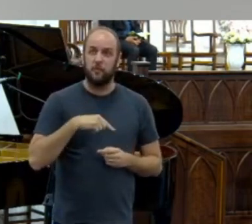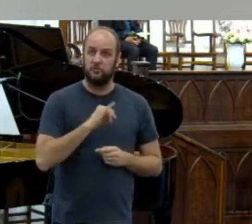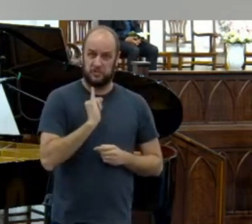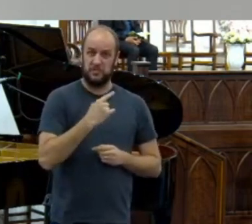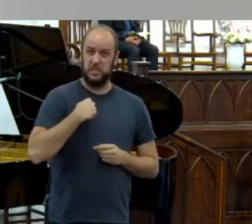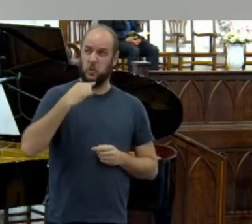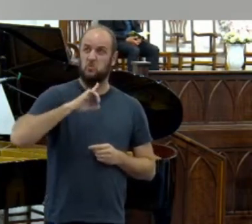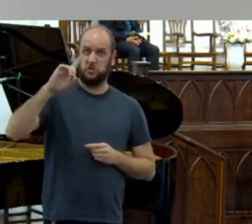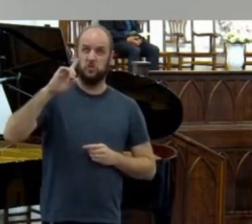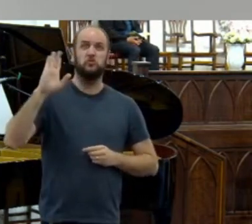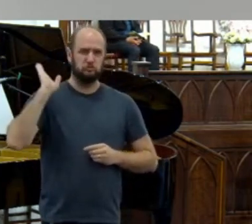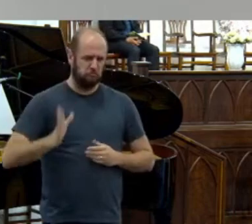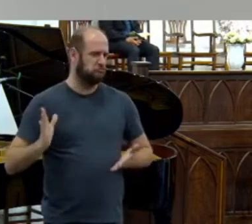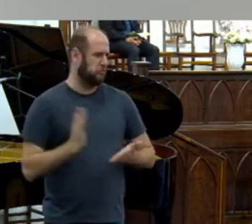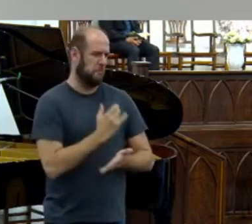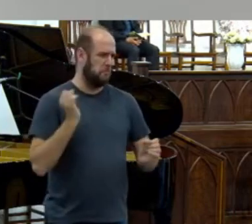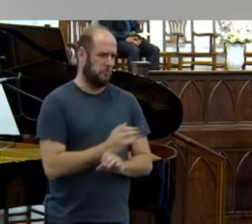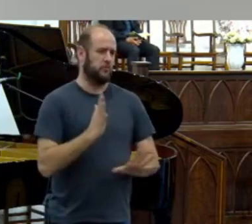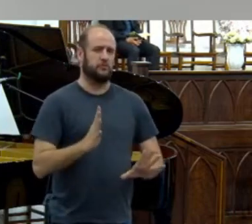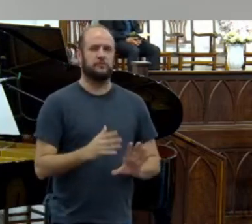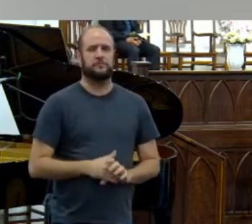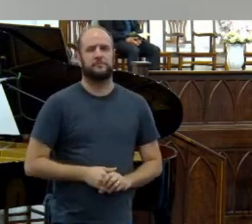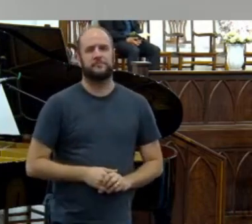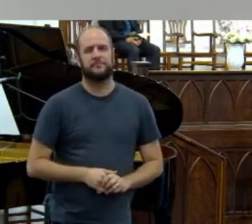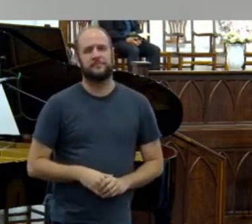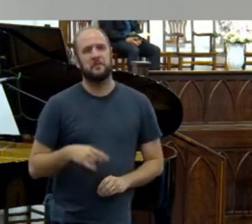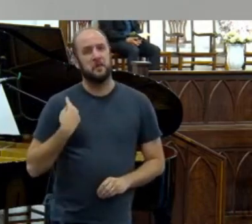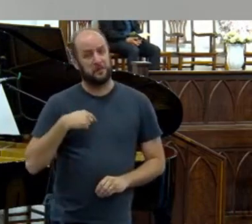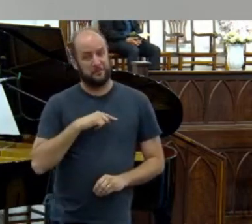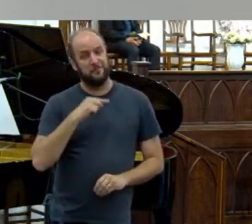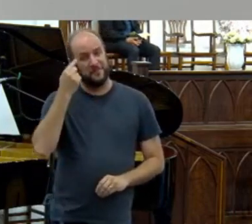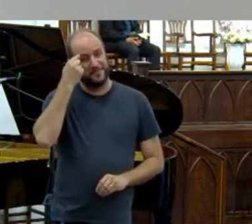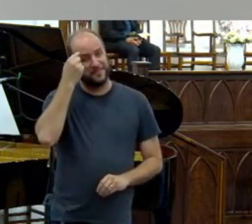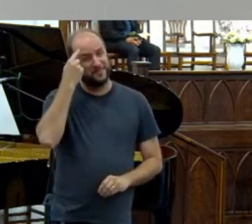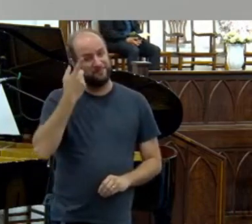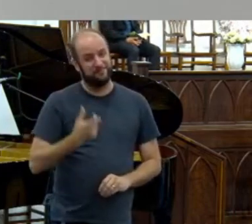feito. É assim que a gente pensa.